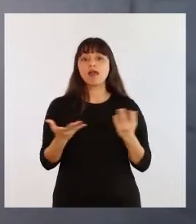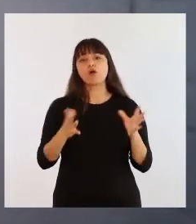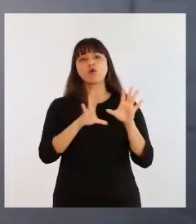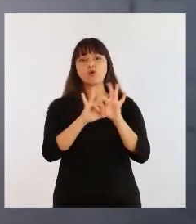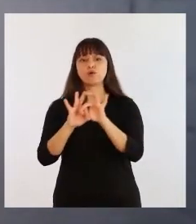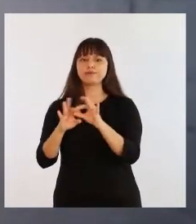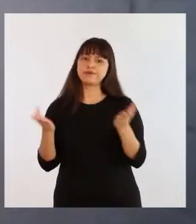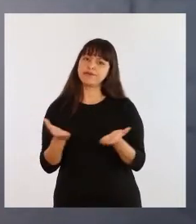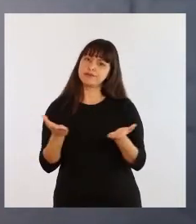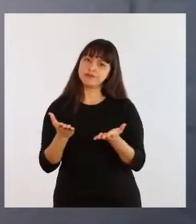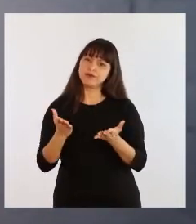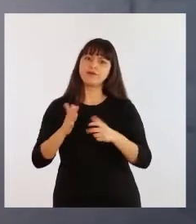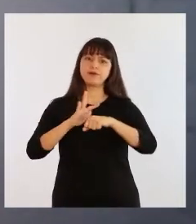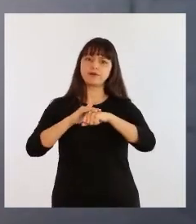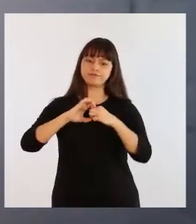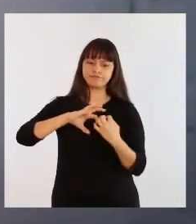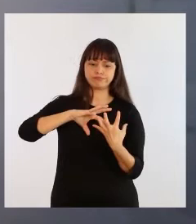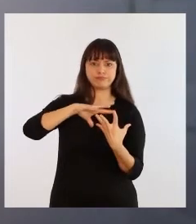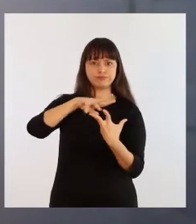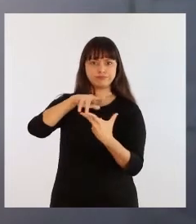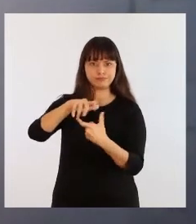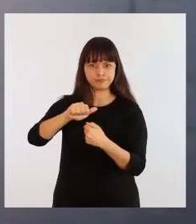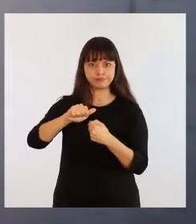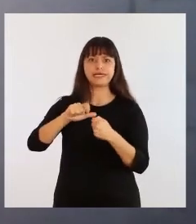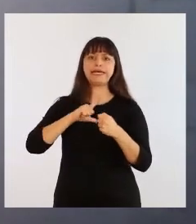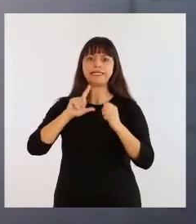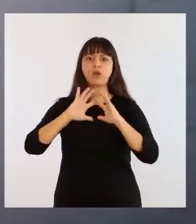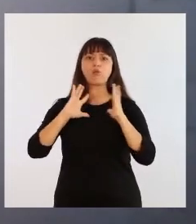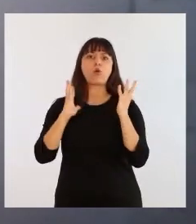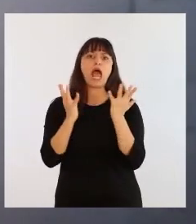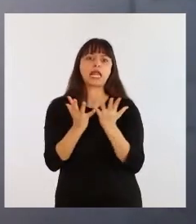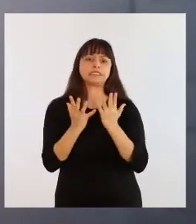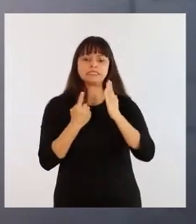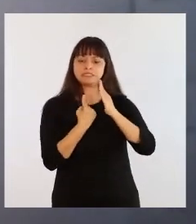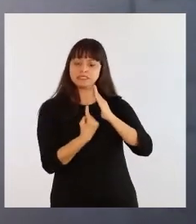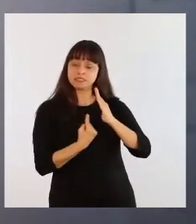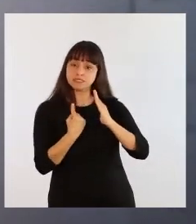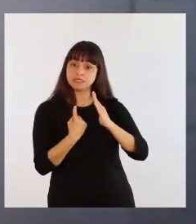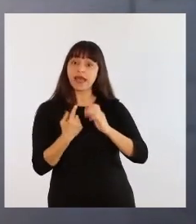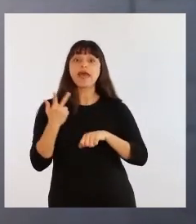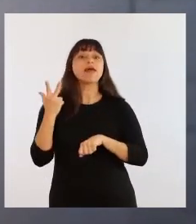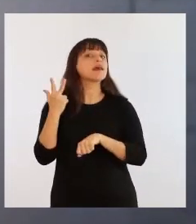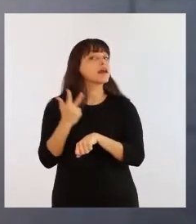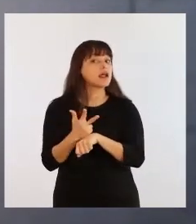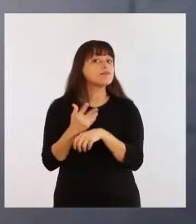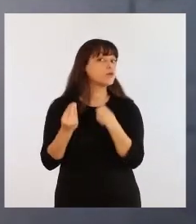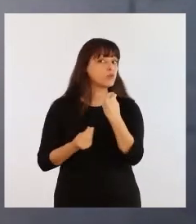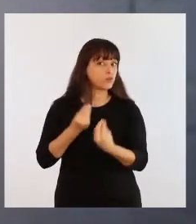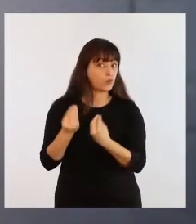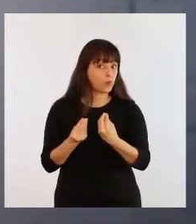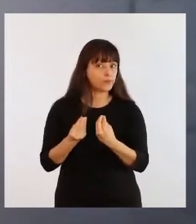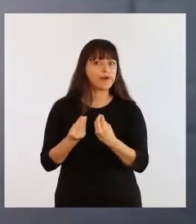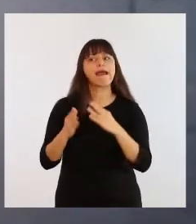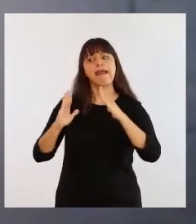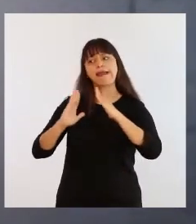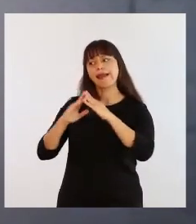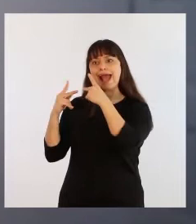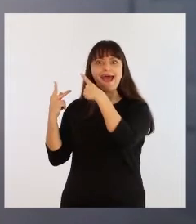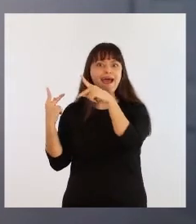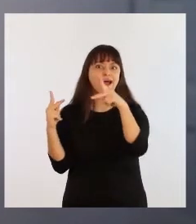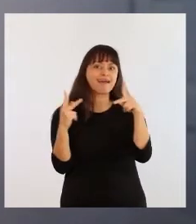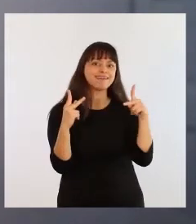gente vive da pandemia, da quarentena, do isolamento social, essas gravações foram feitas em condições